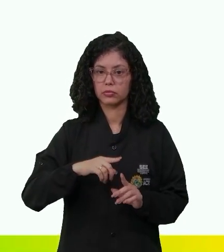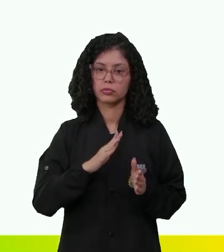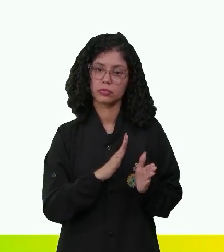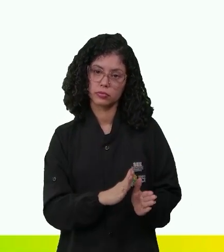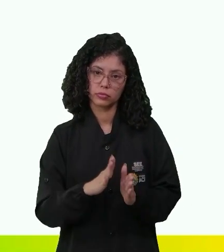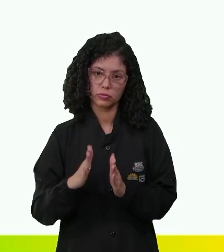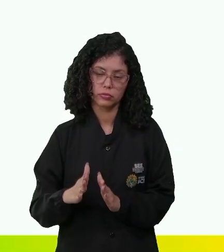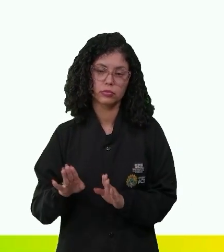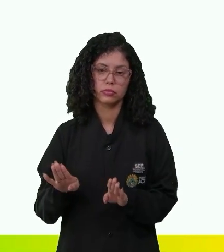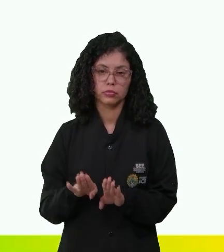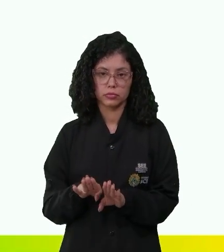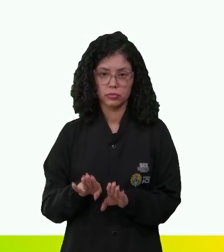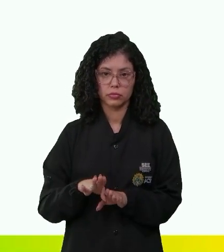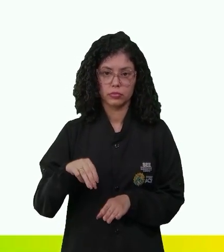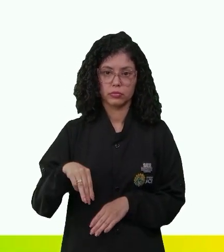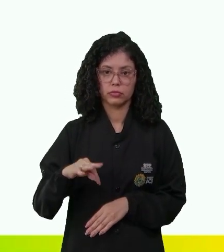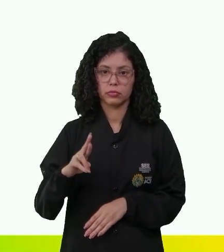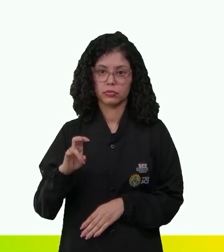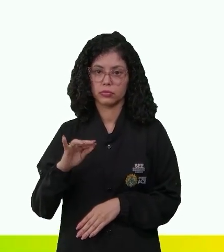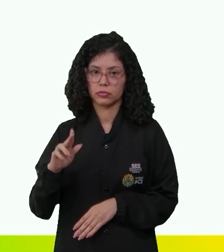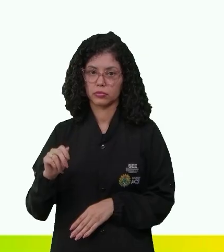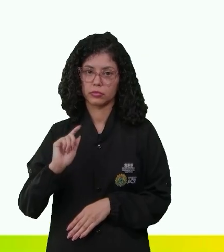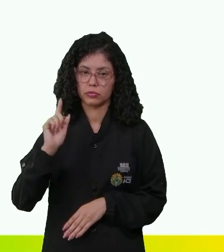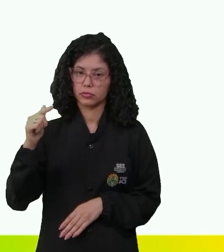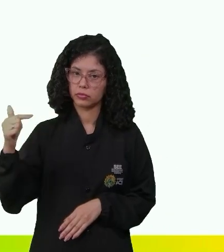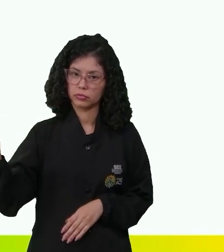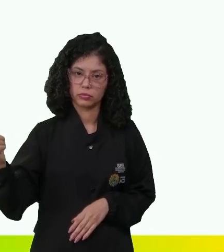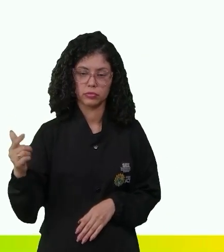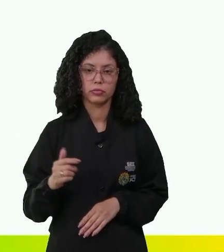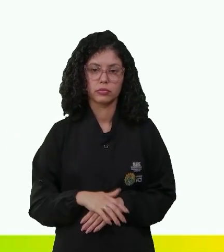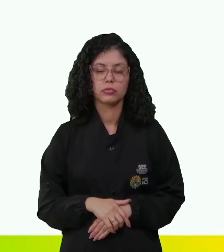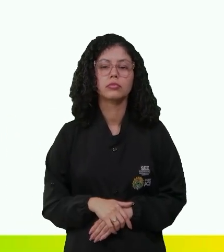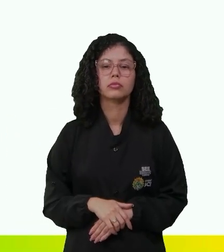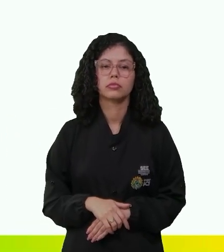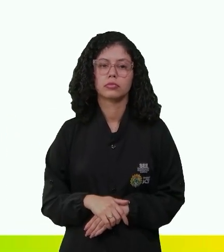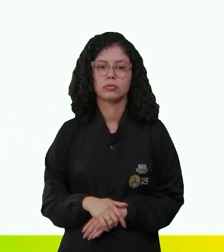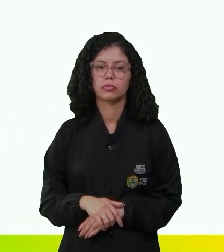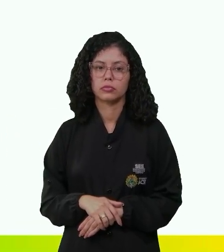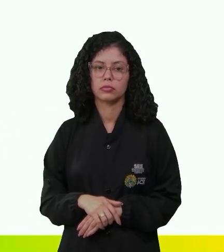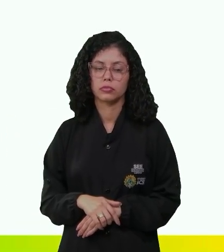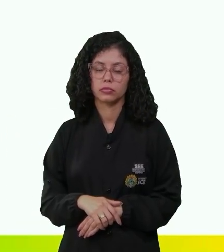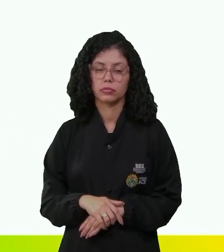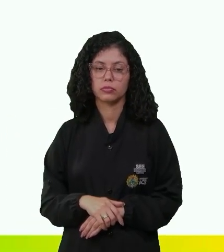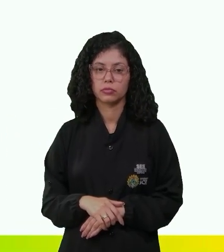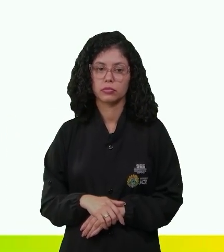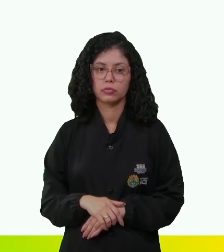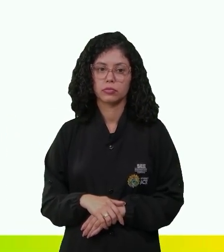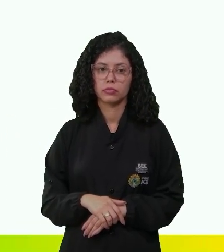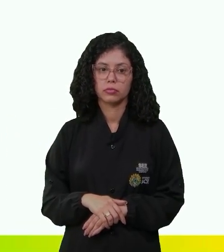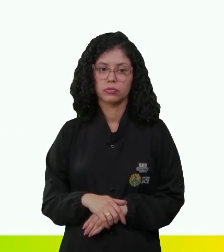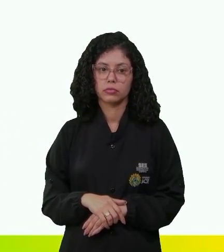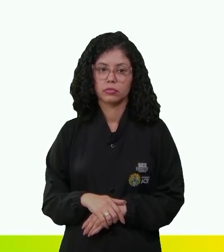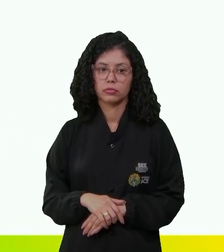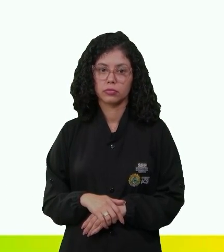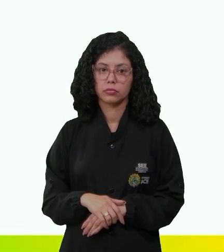ao Maranhão, outra parte ao Goiás e parte ao estado do Pará.